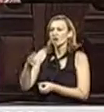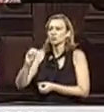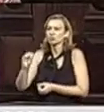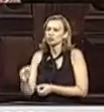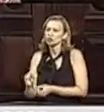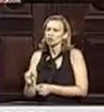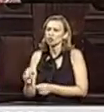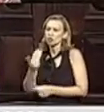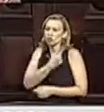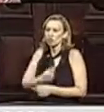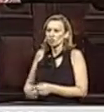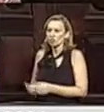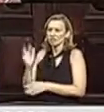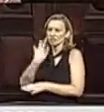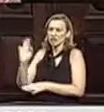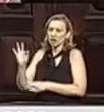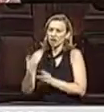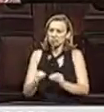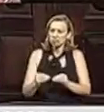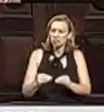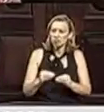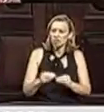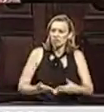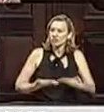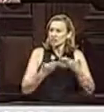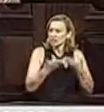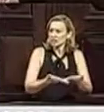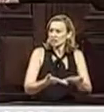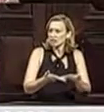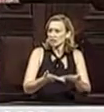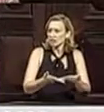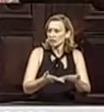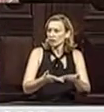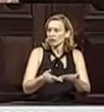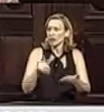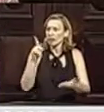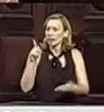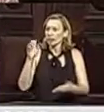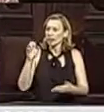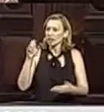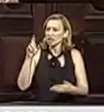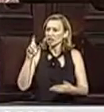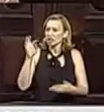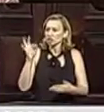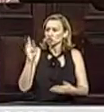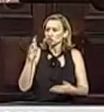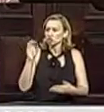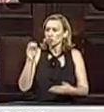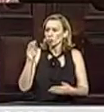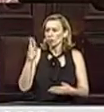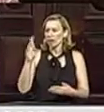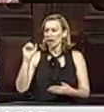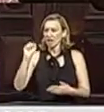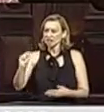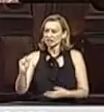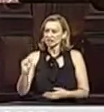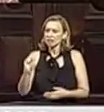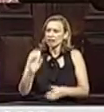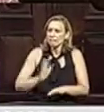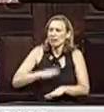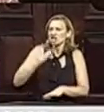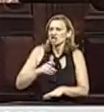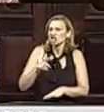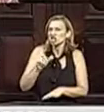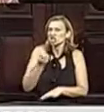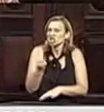federal cedeu à Petrobras na capitalização de 2010, tem uma estimativa de mais de 6